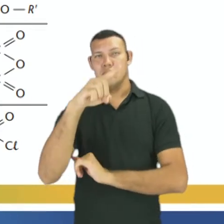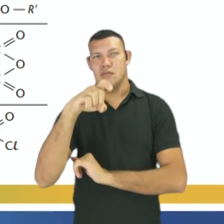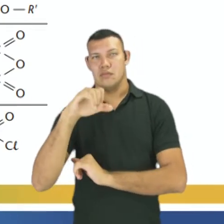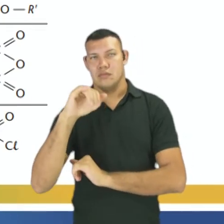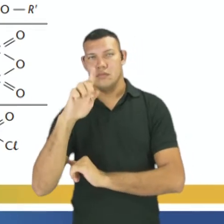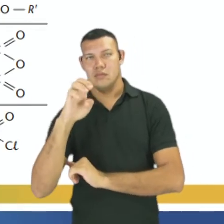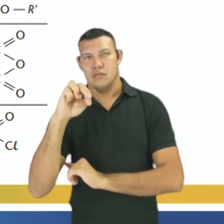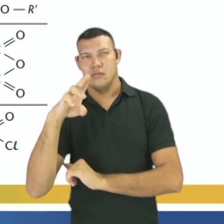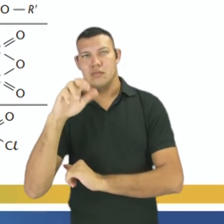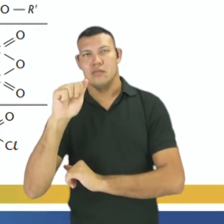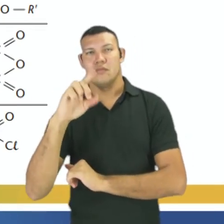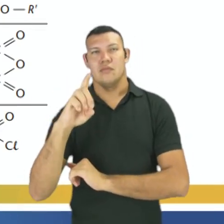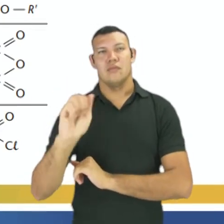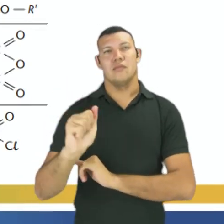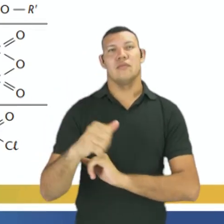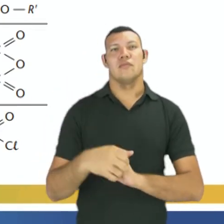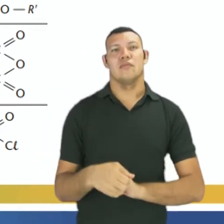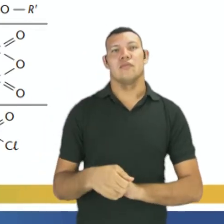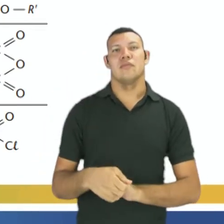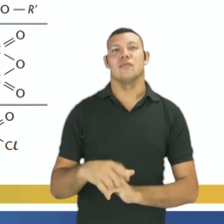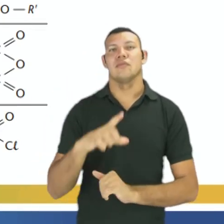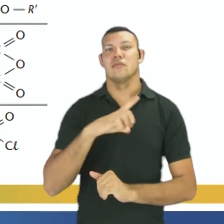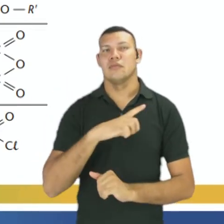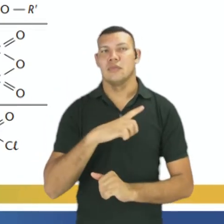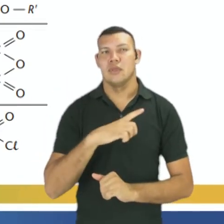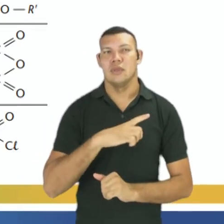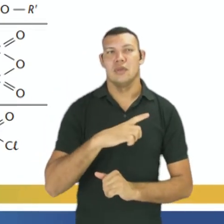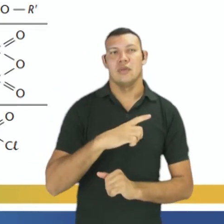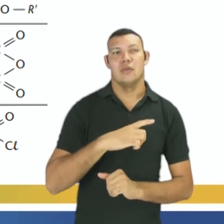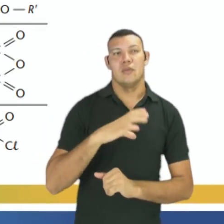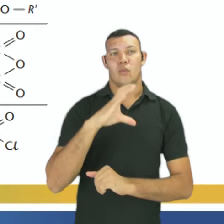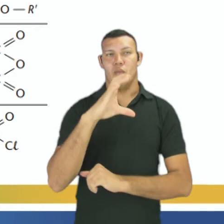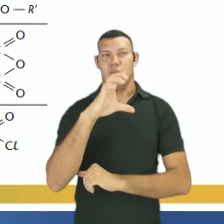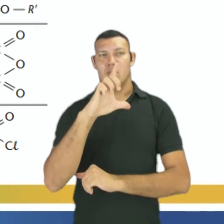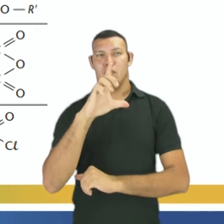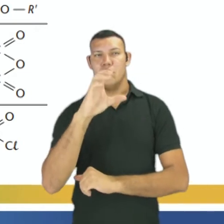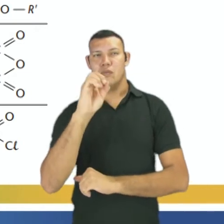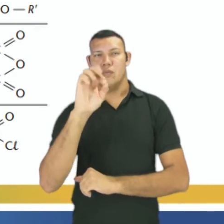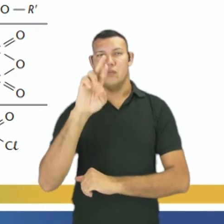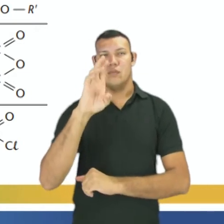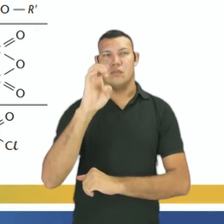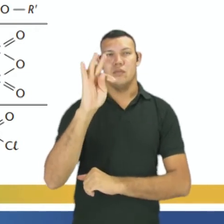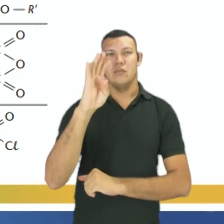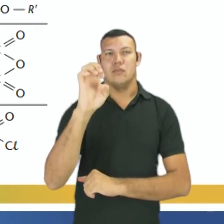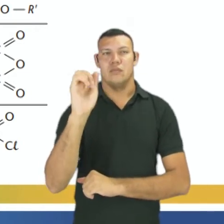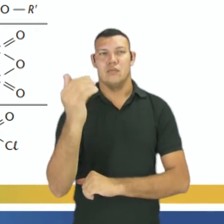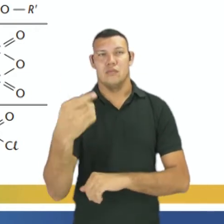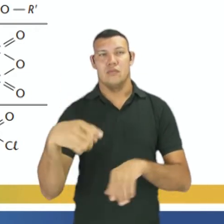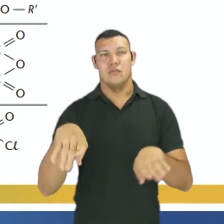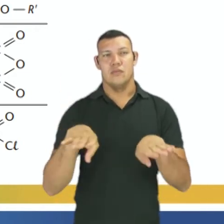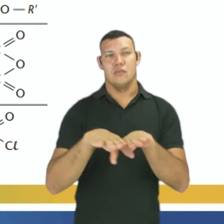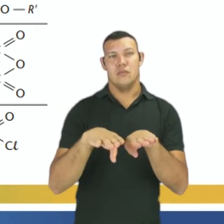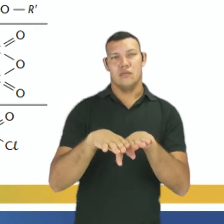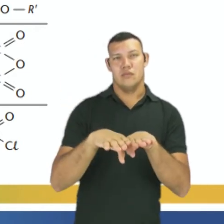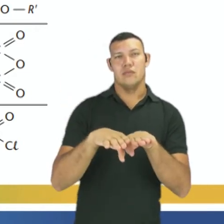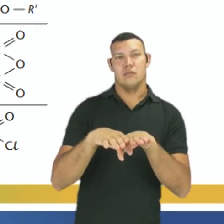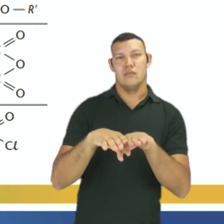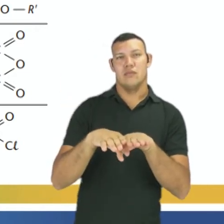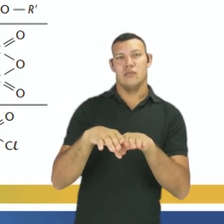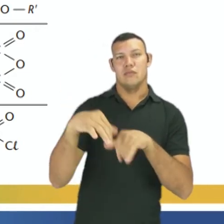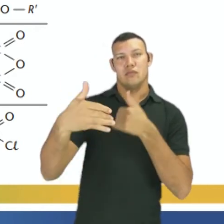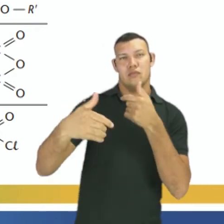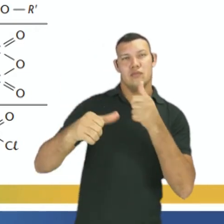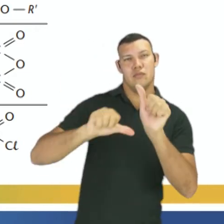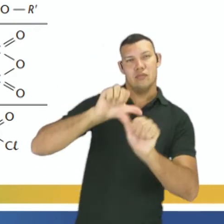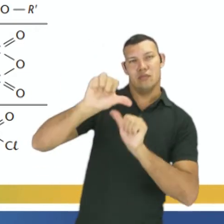o cloreto de ácido também, ele é usado através de uma reação onde vai ocorrer a troca, né,